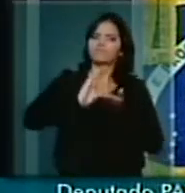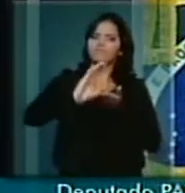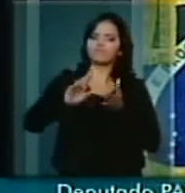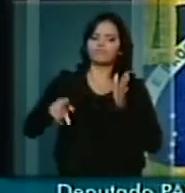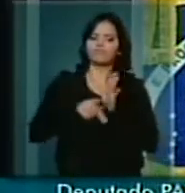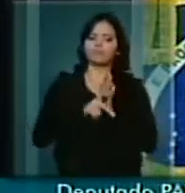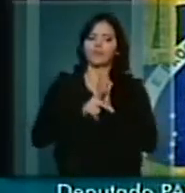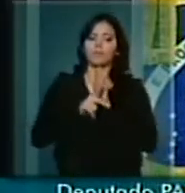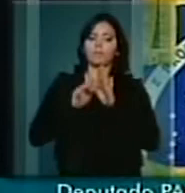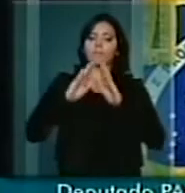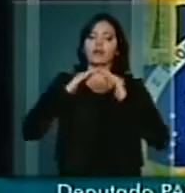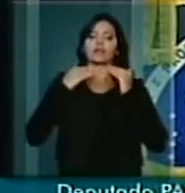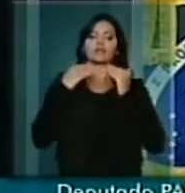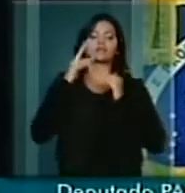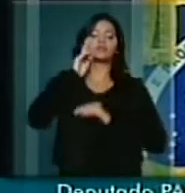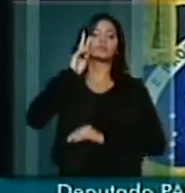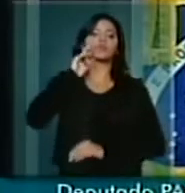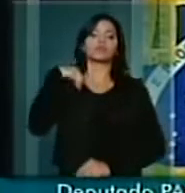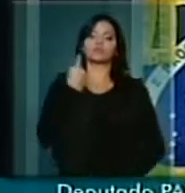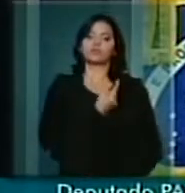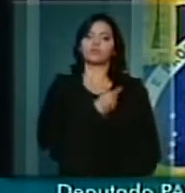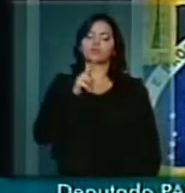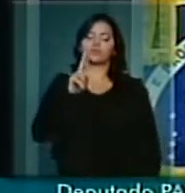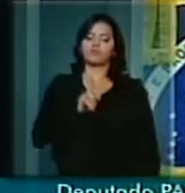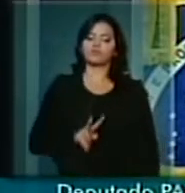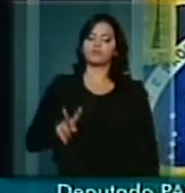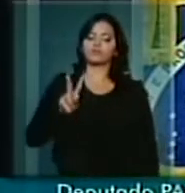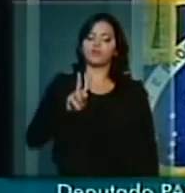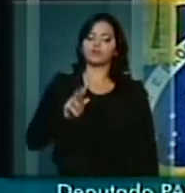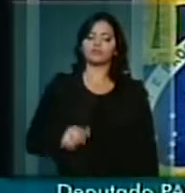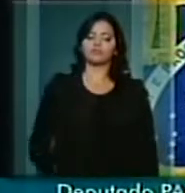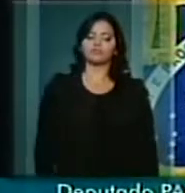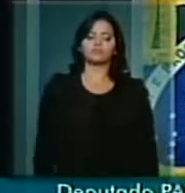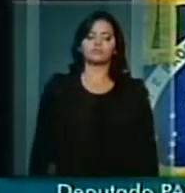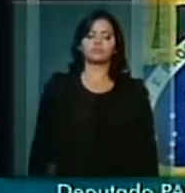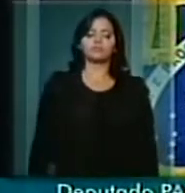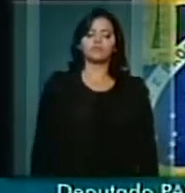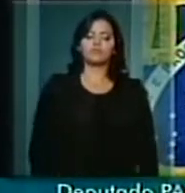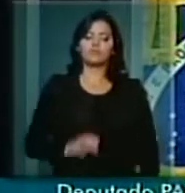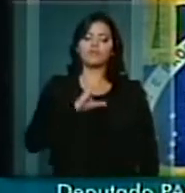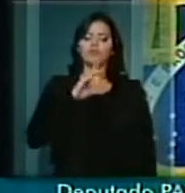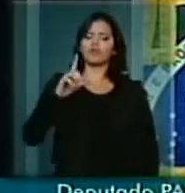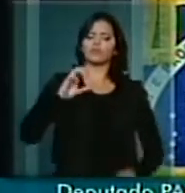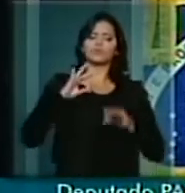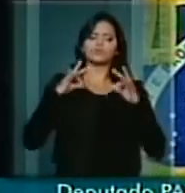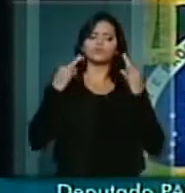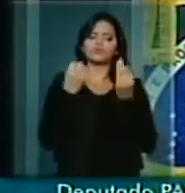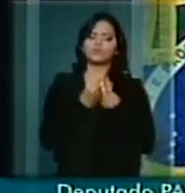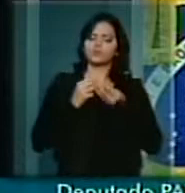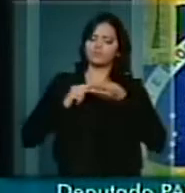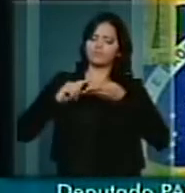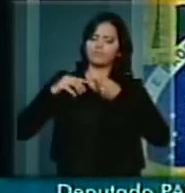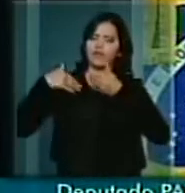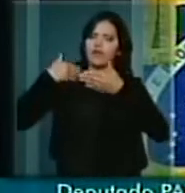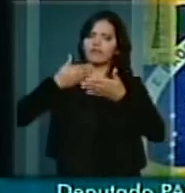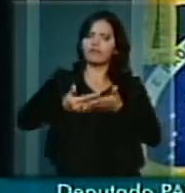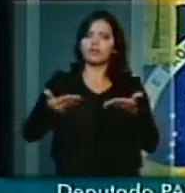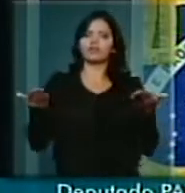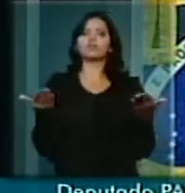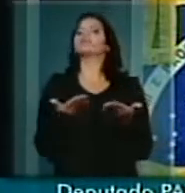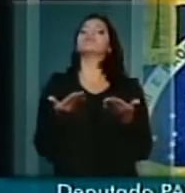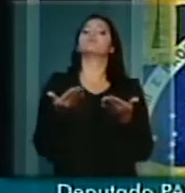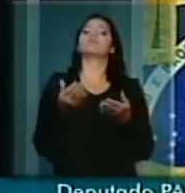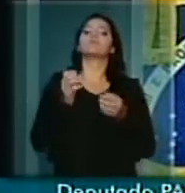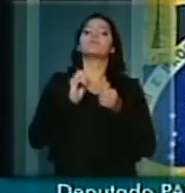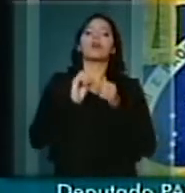fundamentais para a história da nossa instituição. E evidentemente que tudo isso para nós, nesse momento,